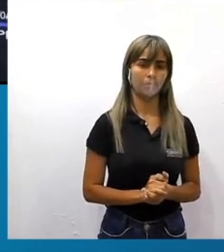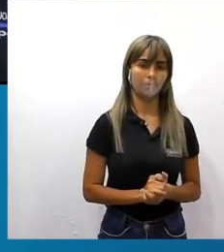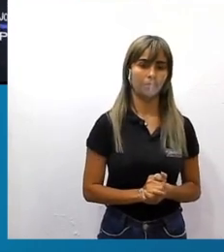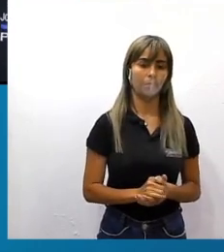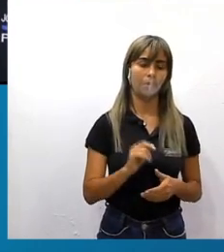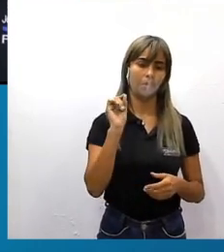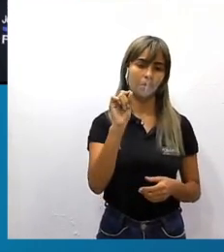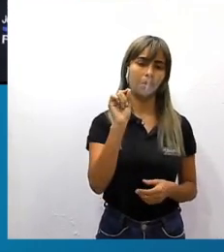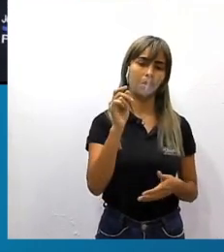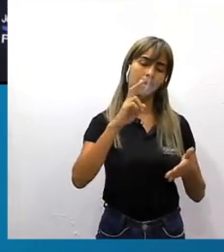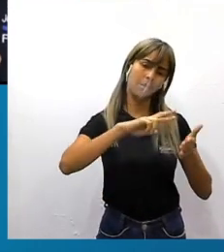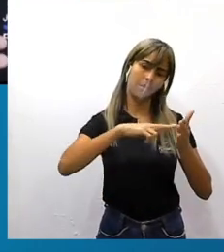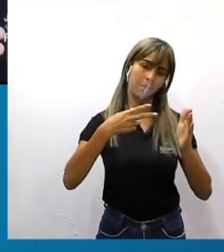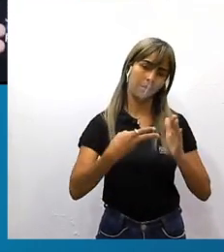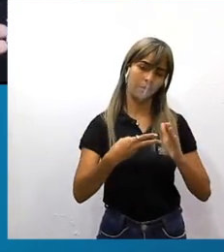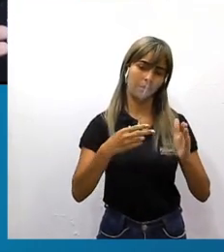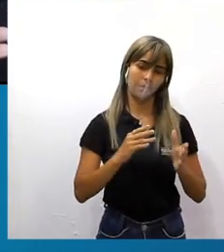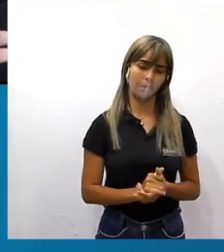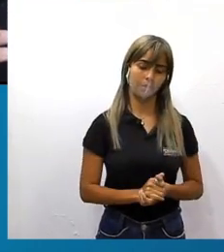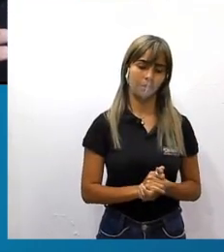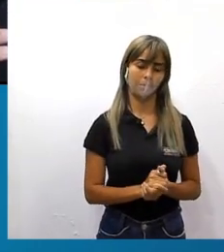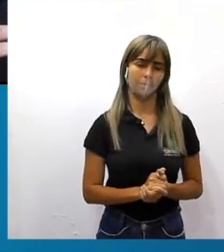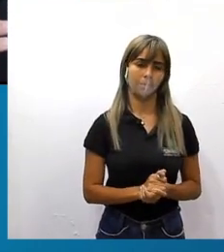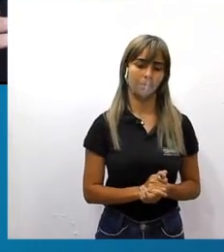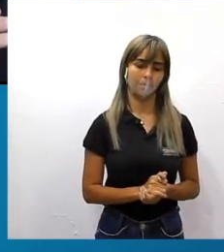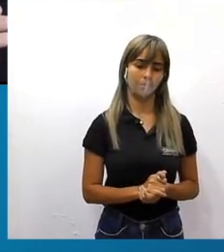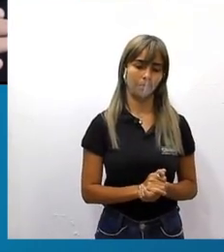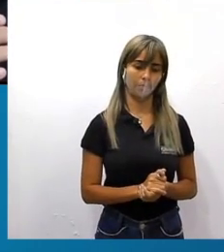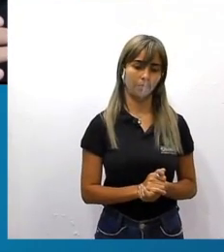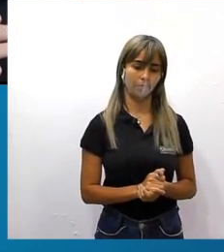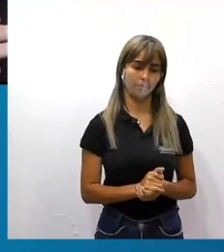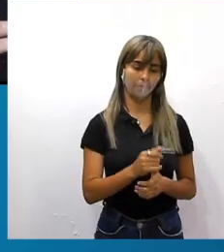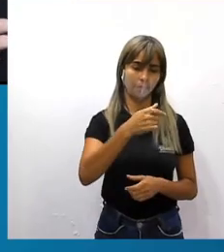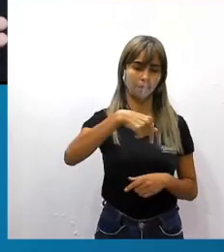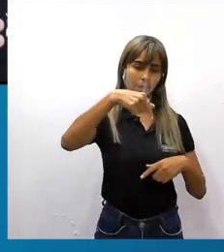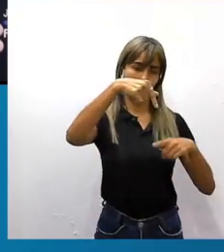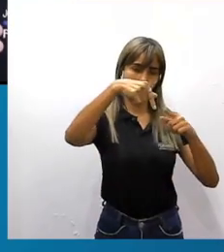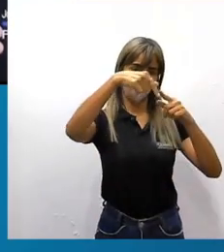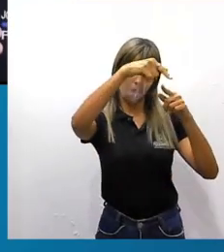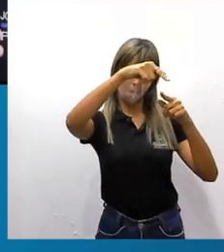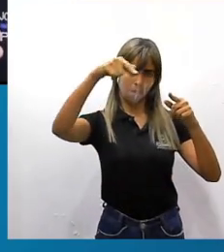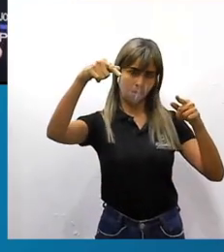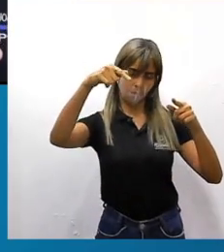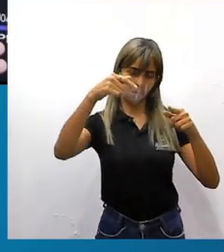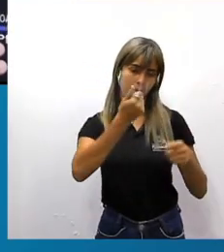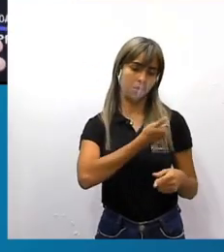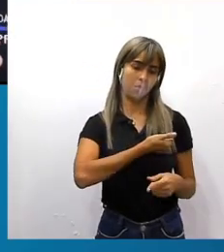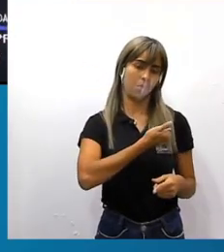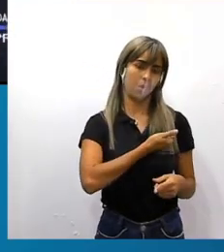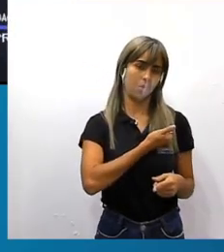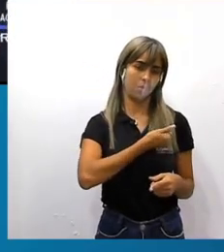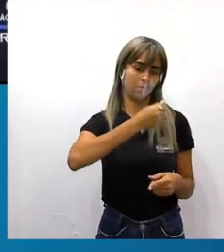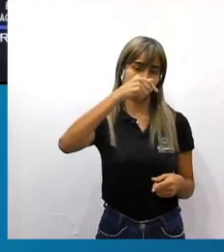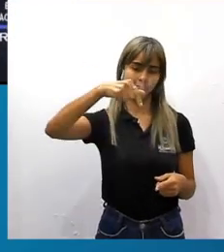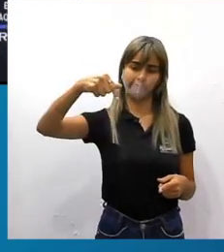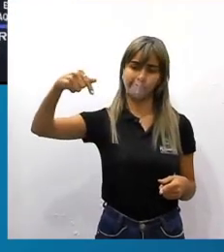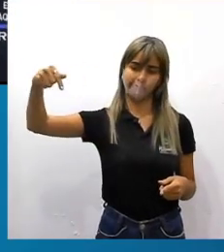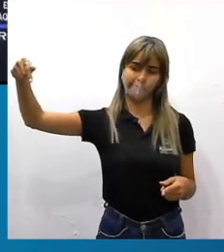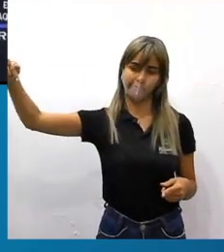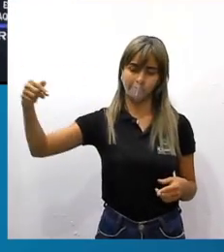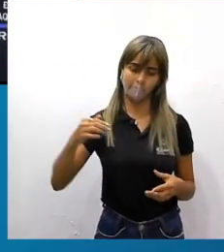O que isso quer dizer? Quer dizer que esse número é o que se repete, a